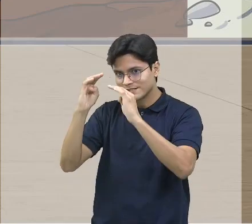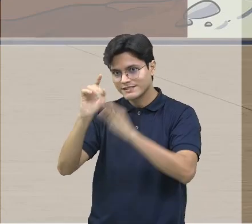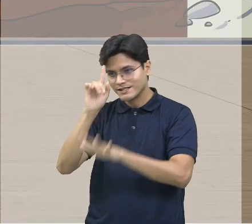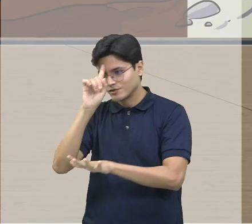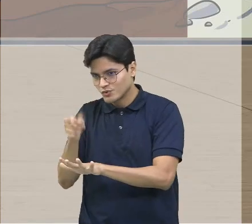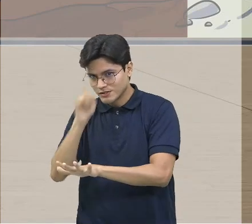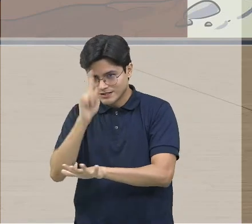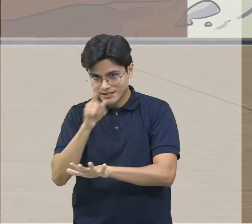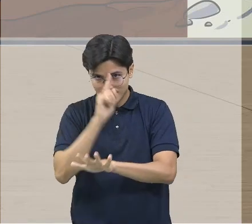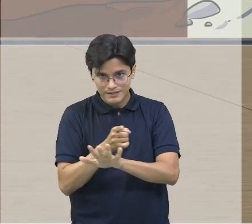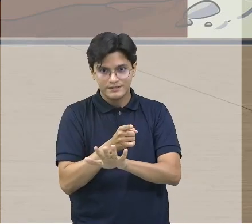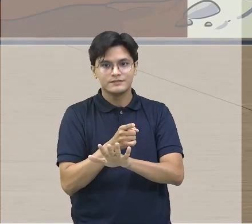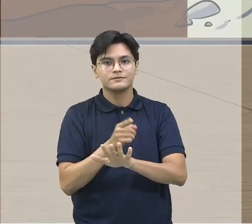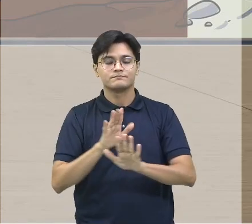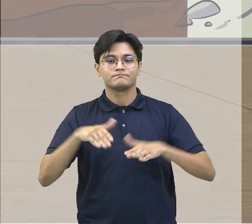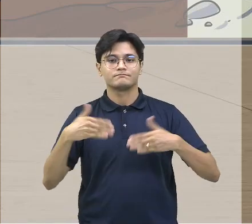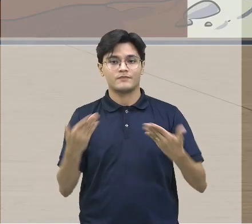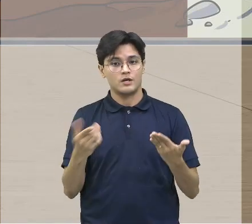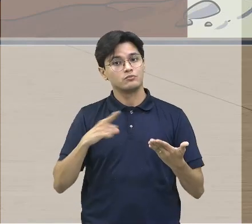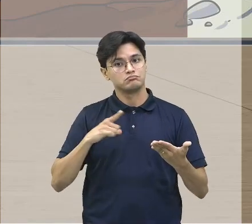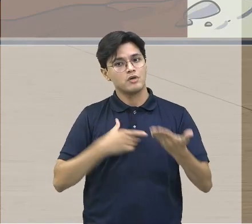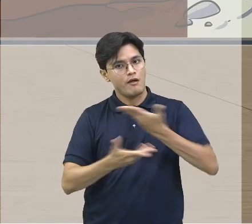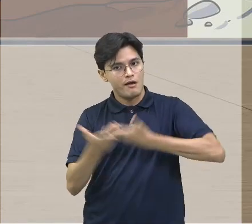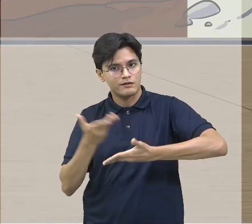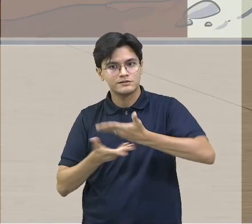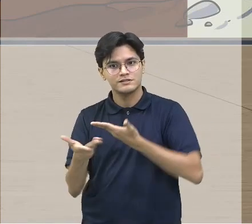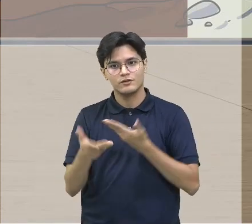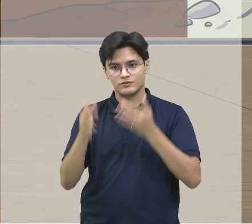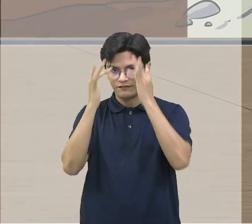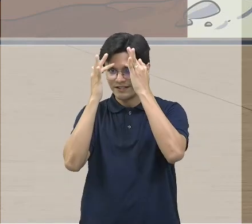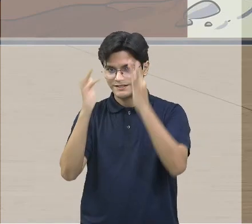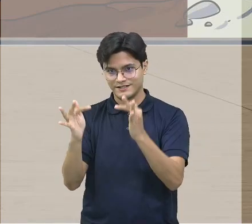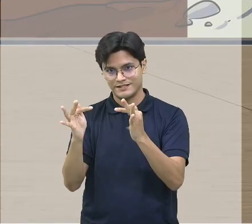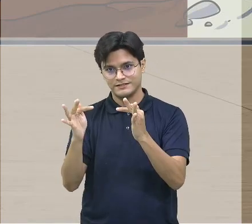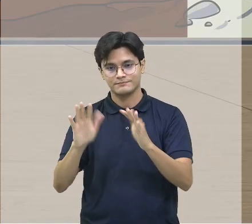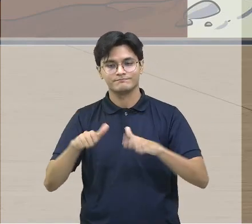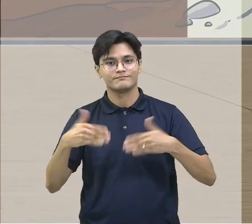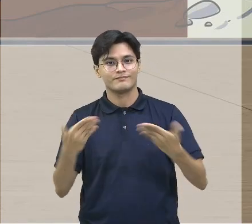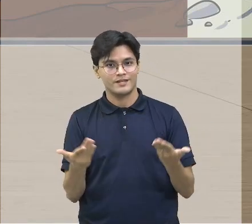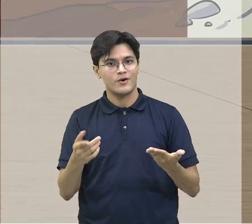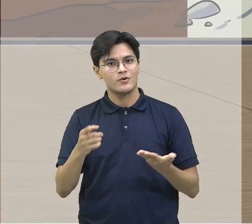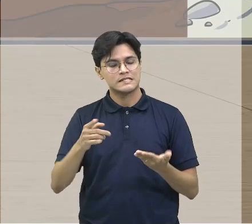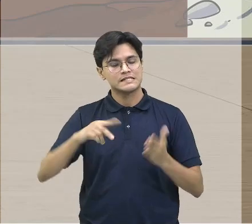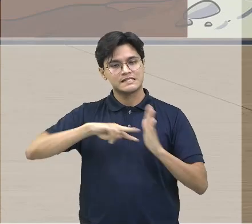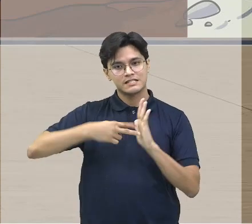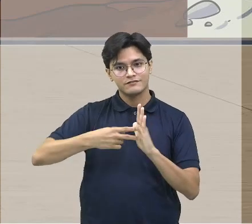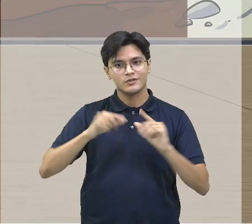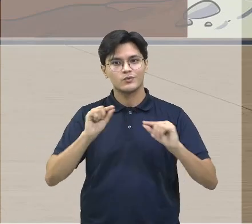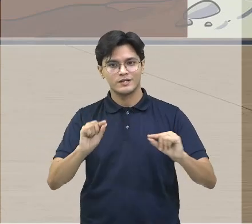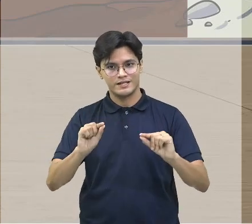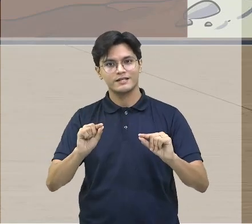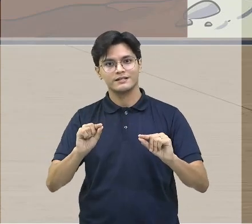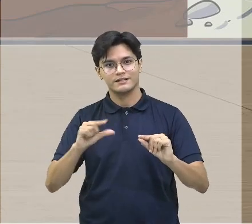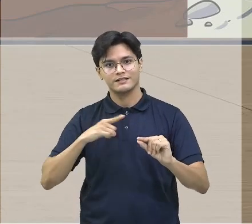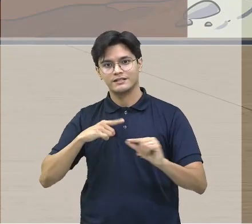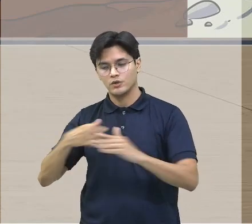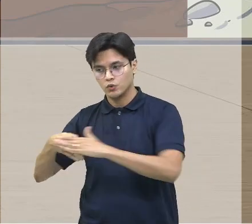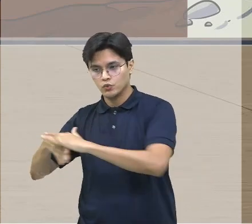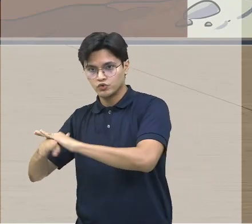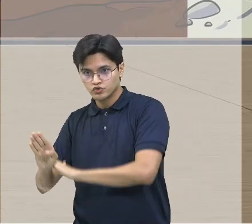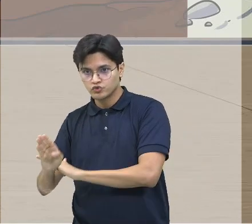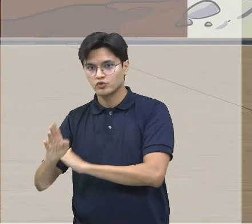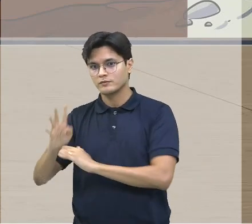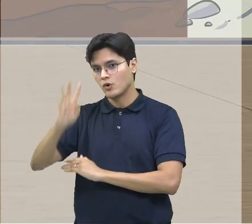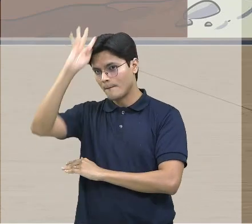sobre isso. Então, nós vamos ter a fusão desses elementos romanos e germânicos na formação do